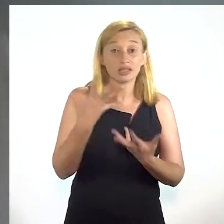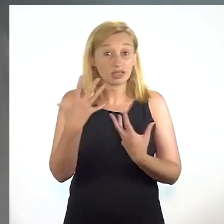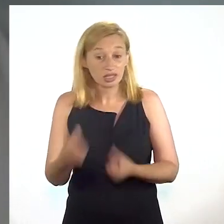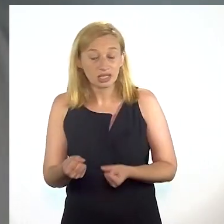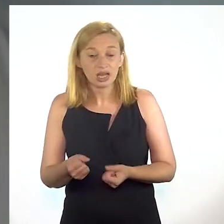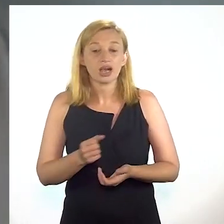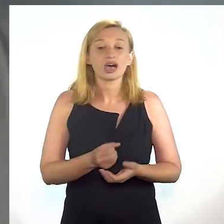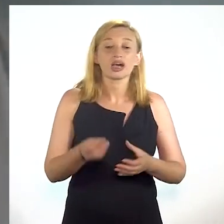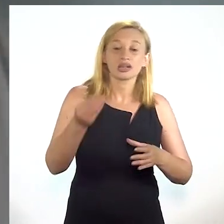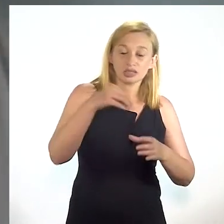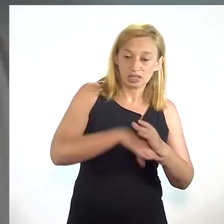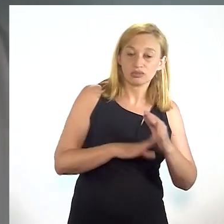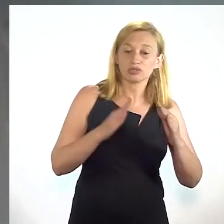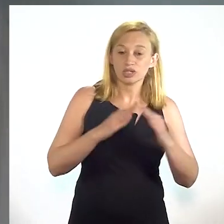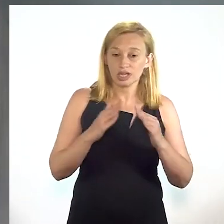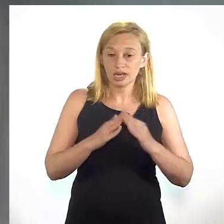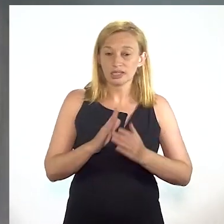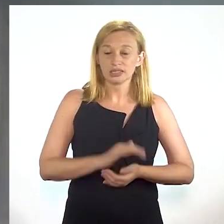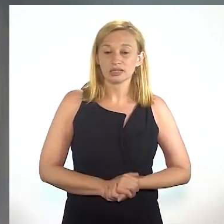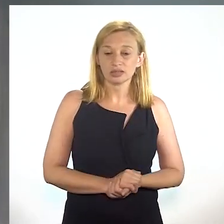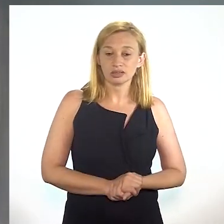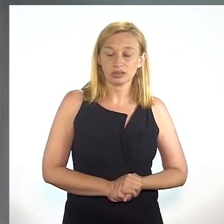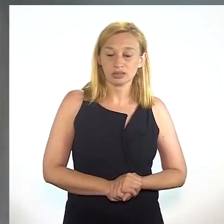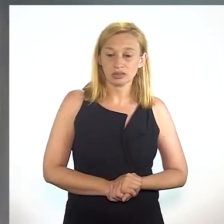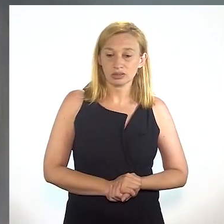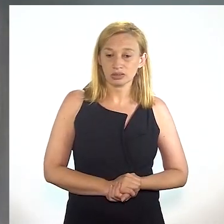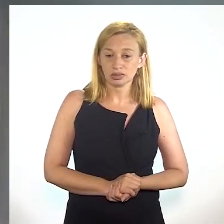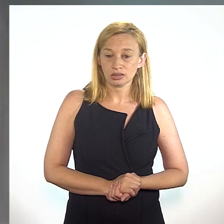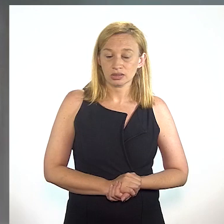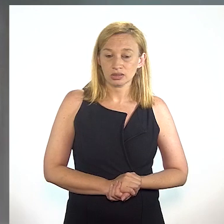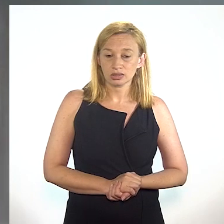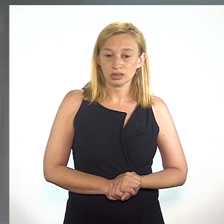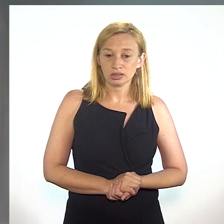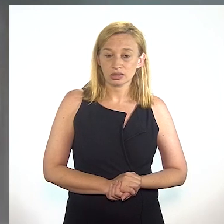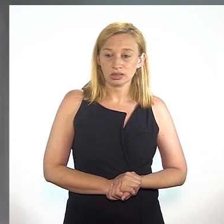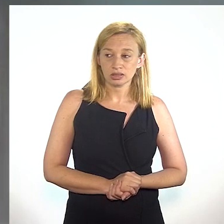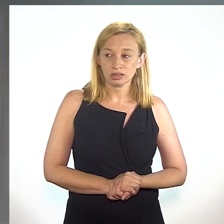coisas. E fomos obrigados a ficar em casa,